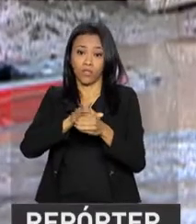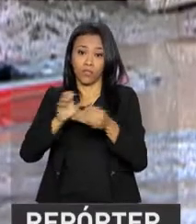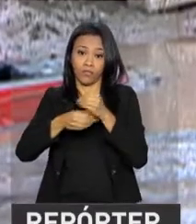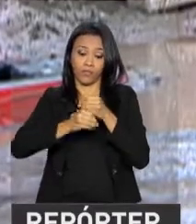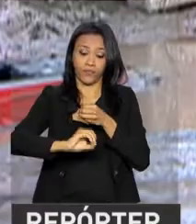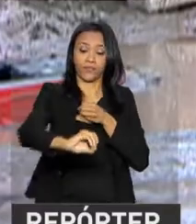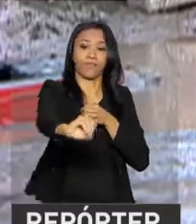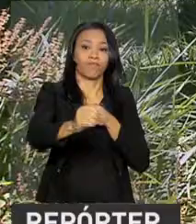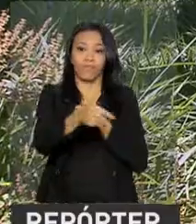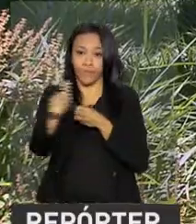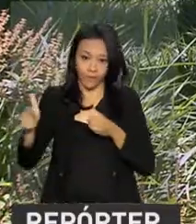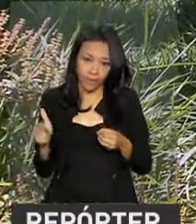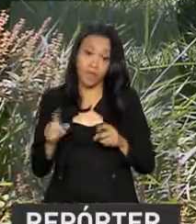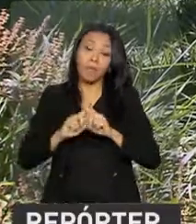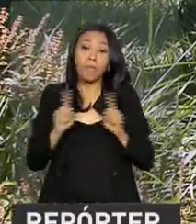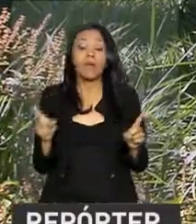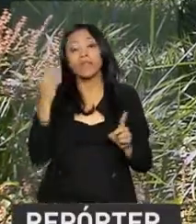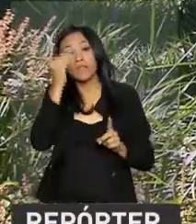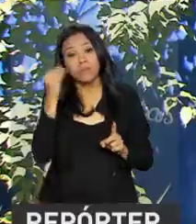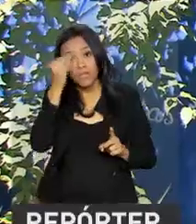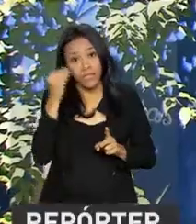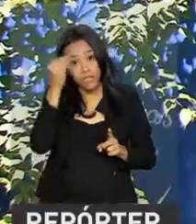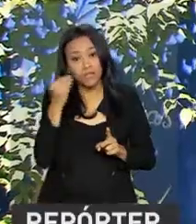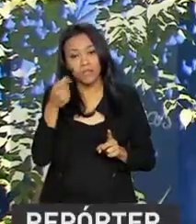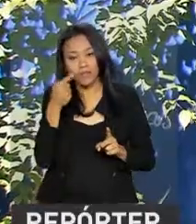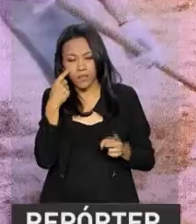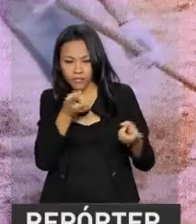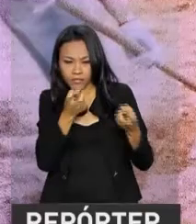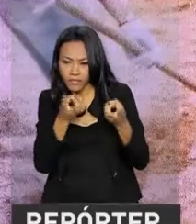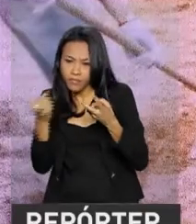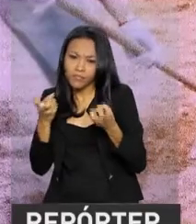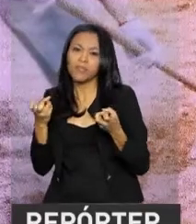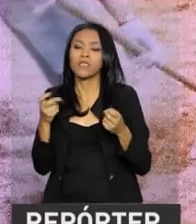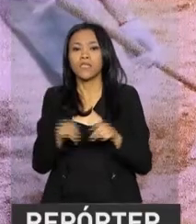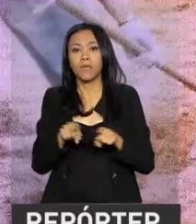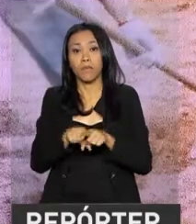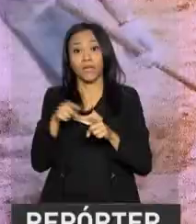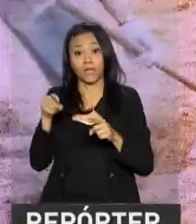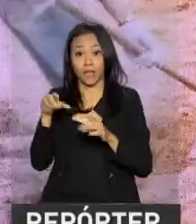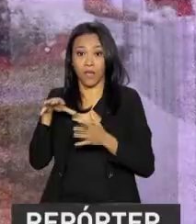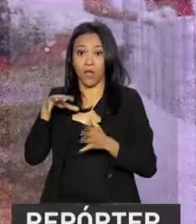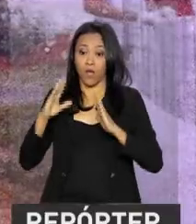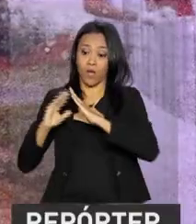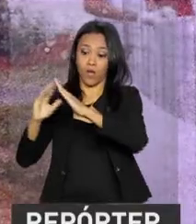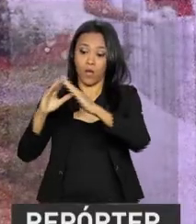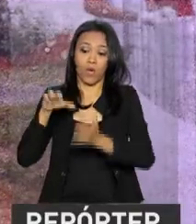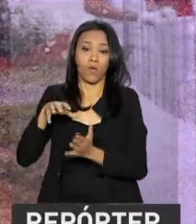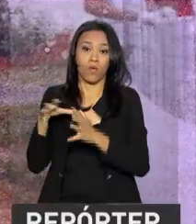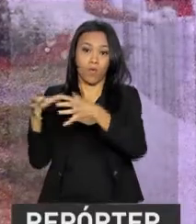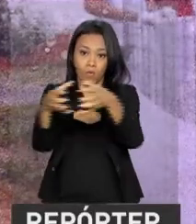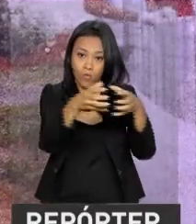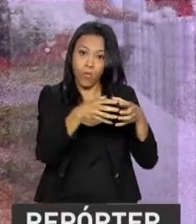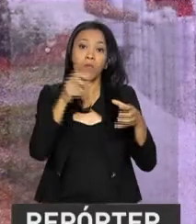de água imprópria mas experiências baseadas na natureza e de base comunitária podem oferecer soluções para enfrentar